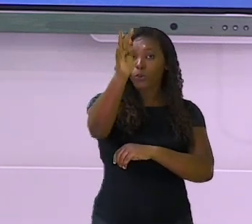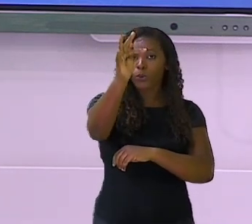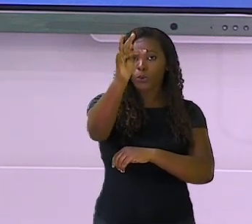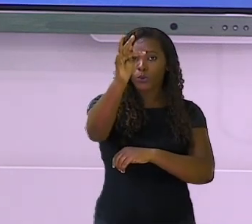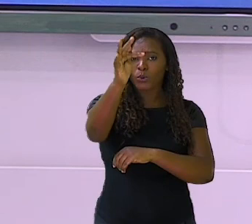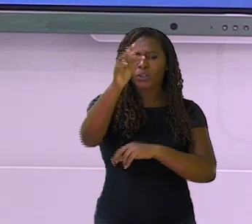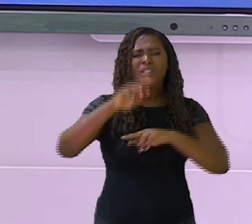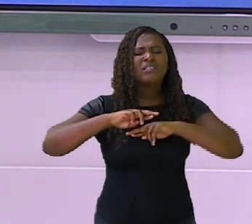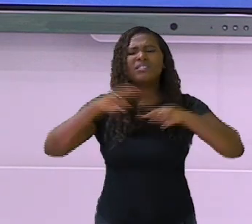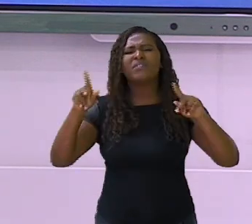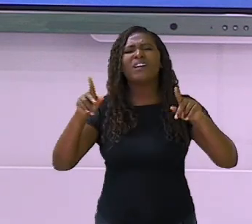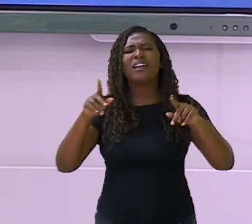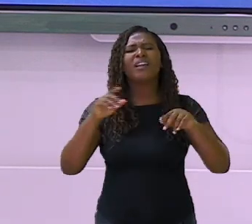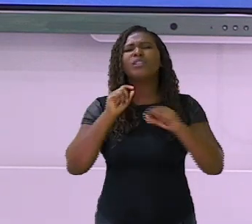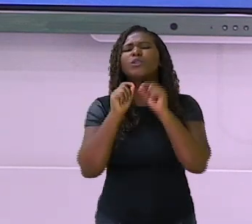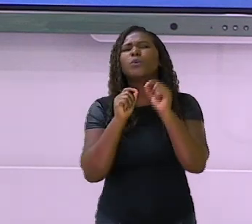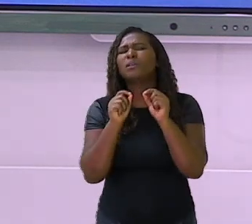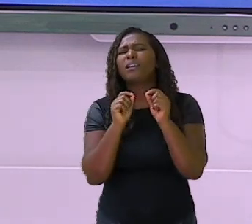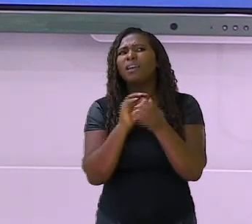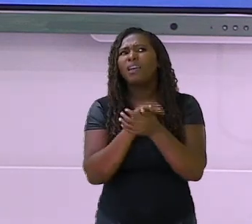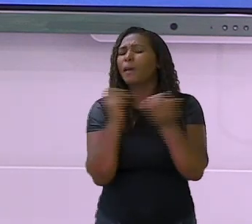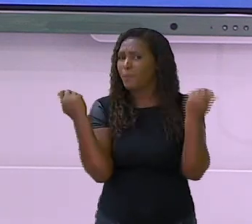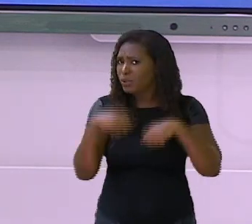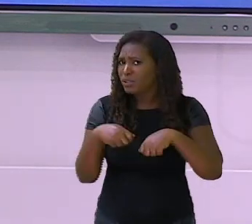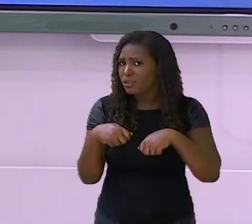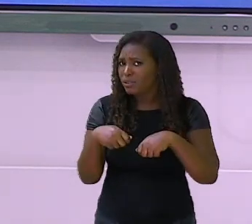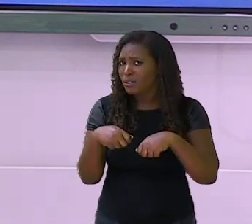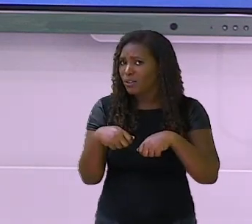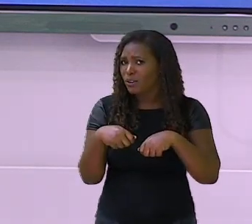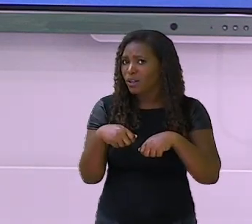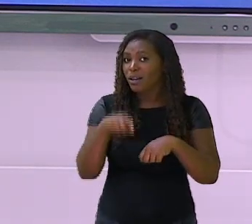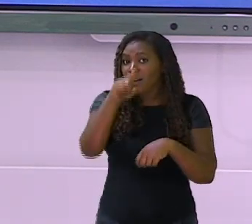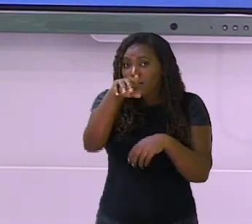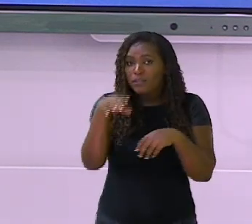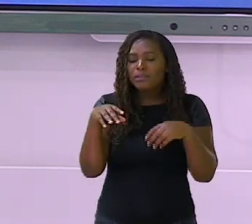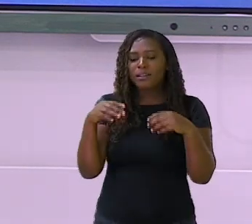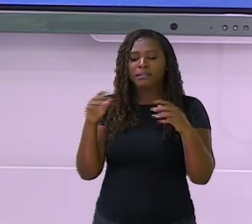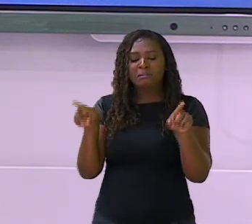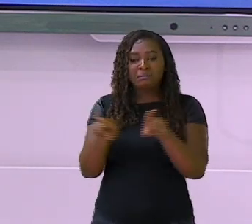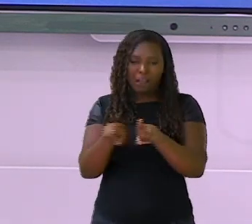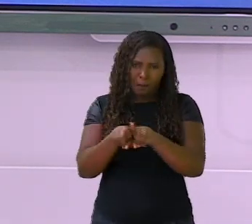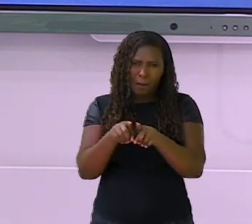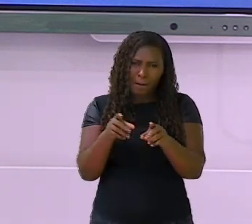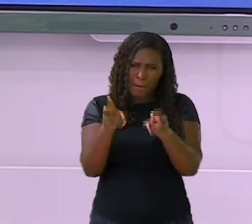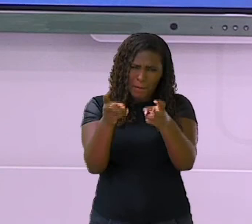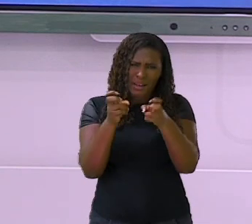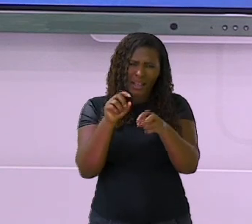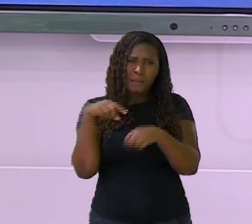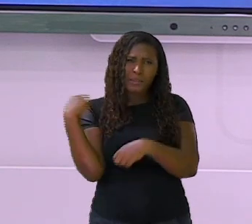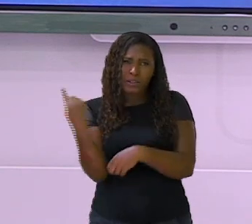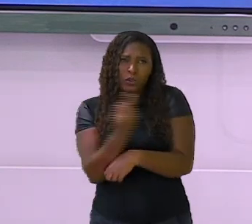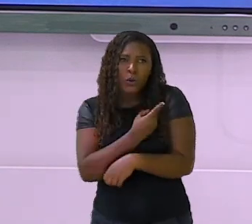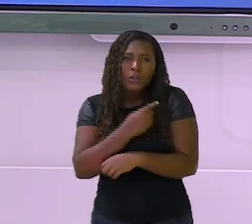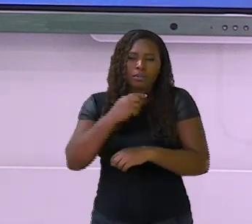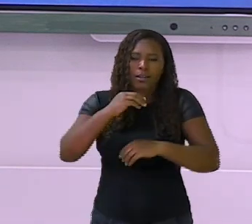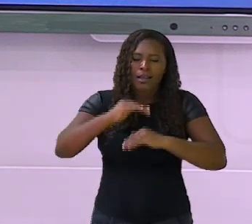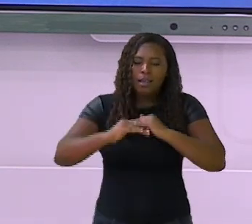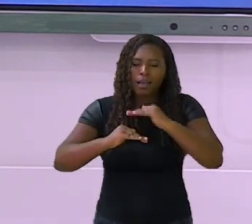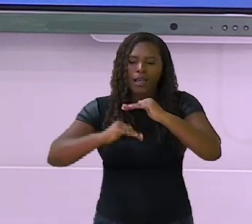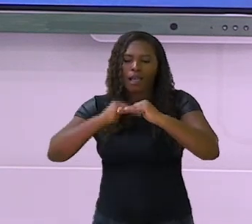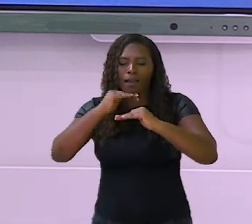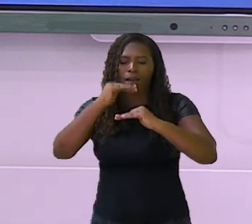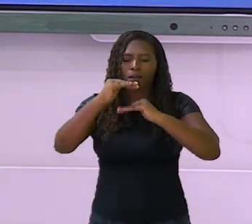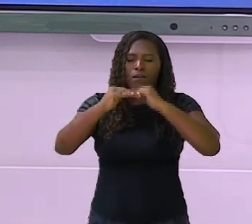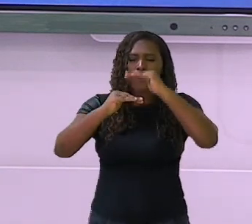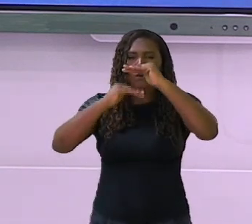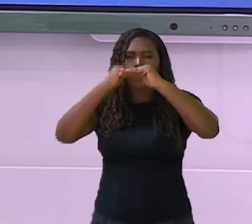aprender e perceber que nós estamos evoluindo e que esse formato de escola que temos hoje, ele tem uma